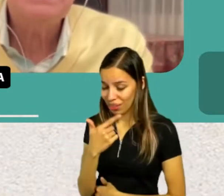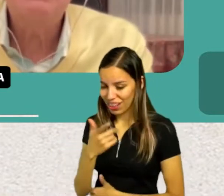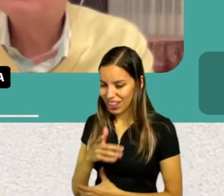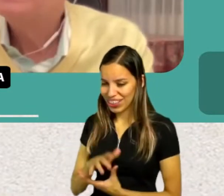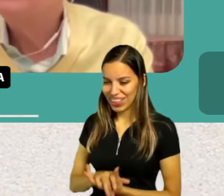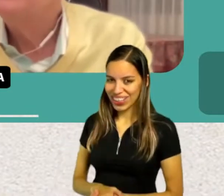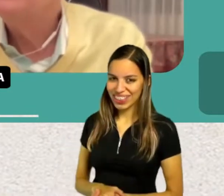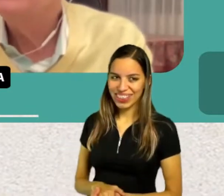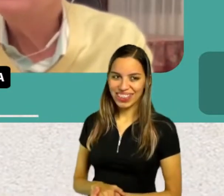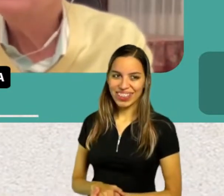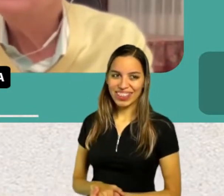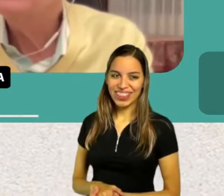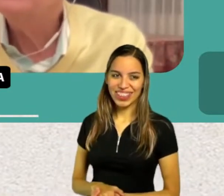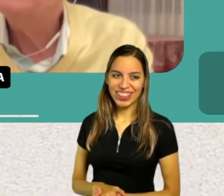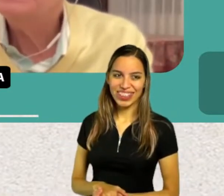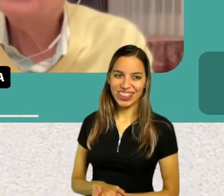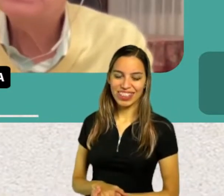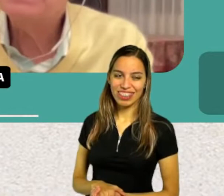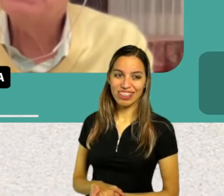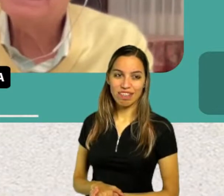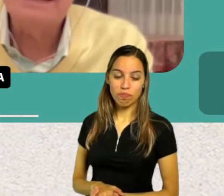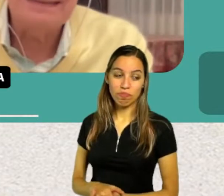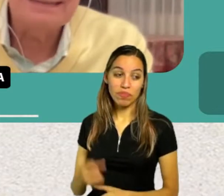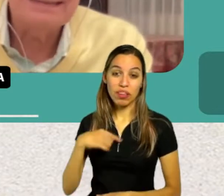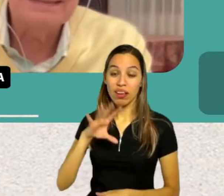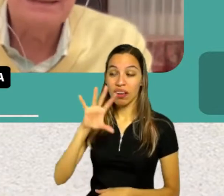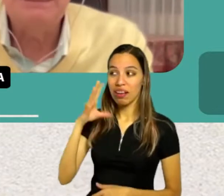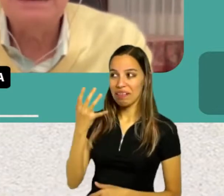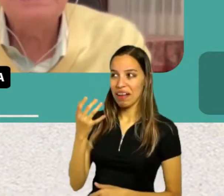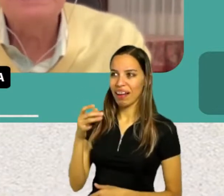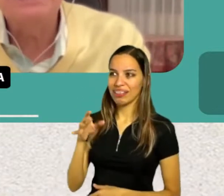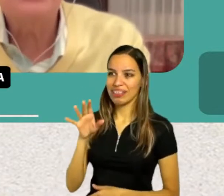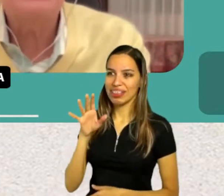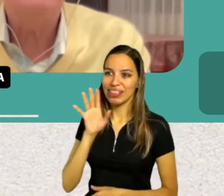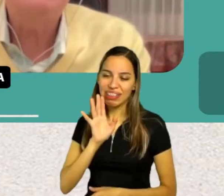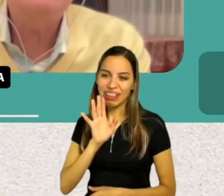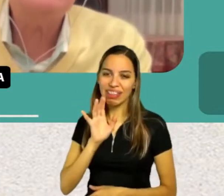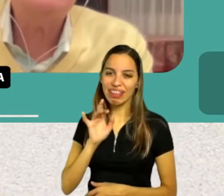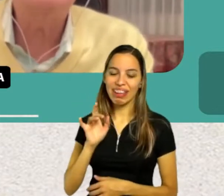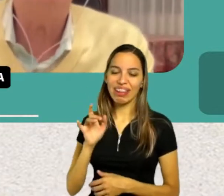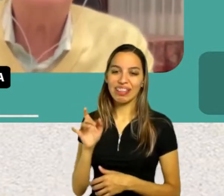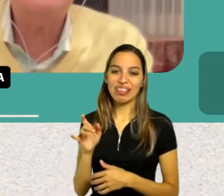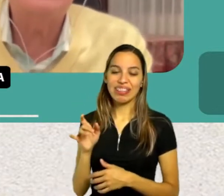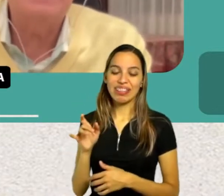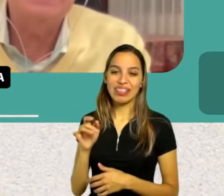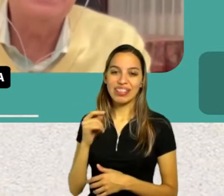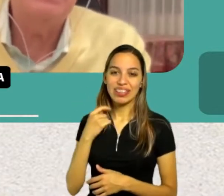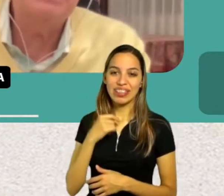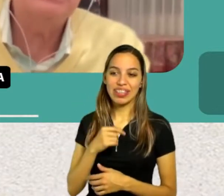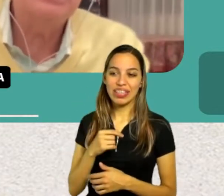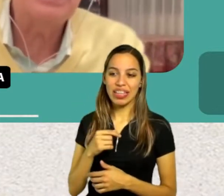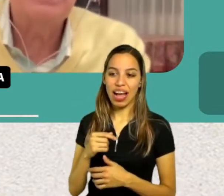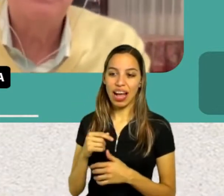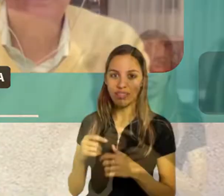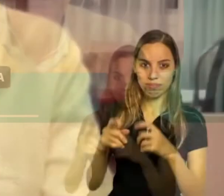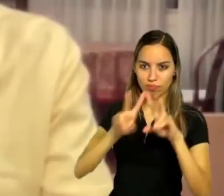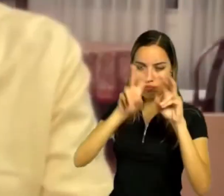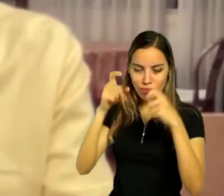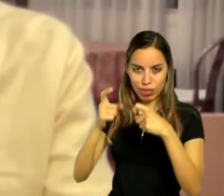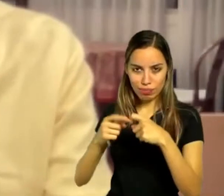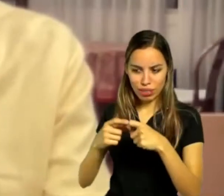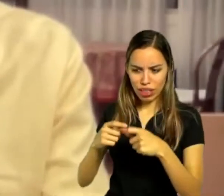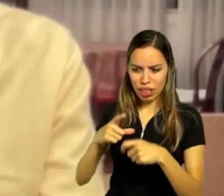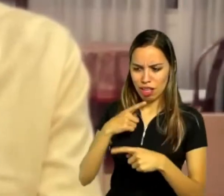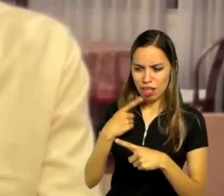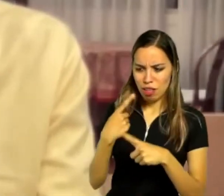Eu acho que uma das coisas mais interessantes da medicina é justamente essa diversidade, não é, Afonso?